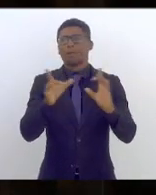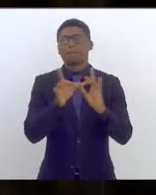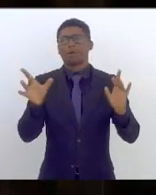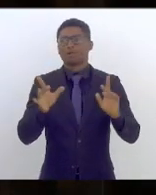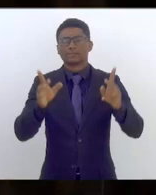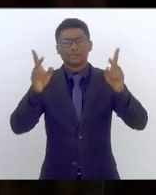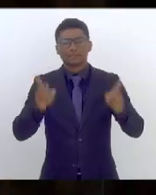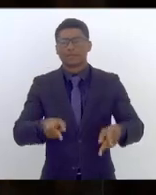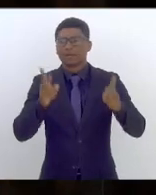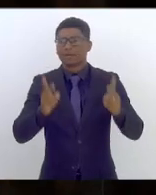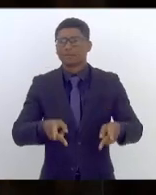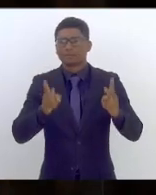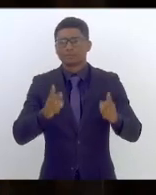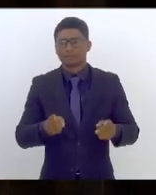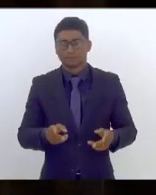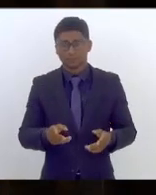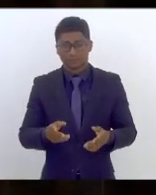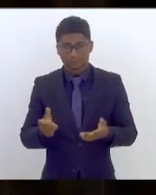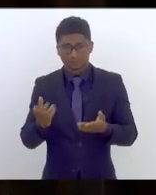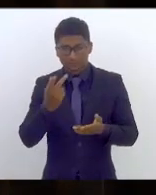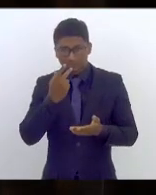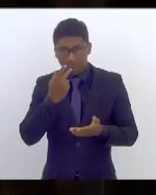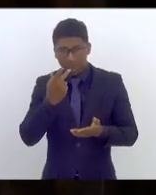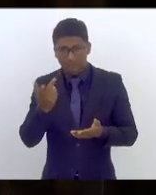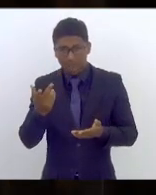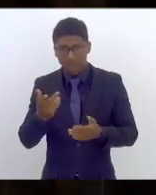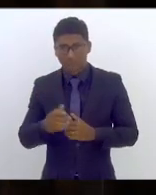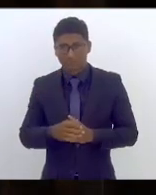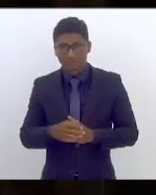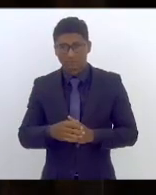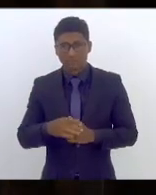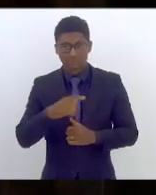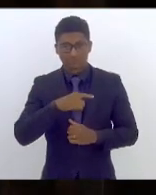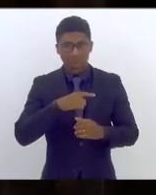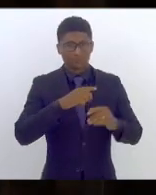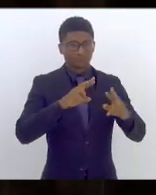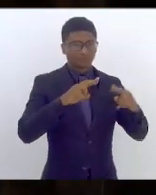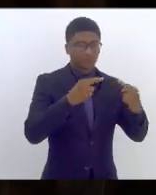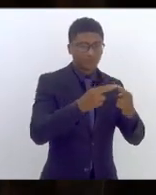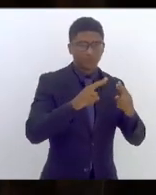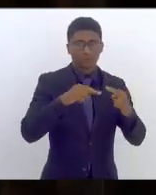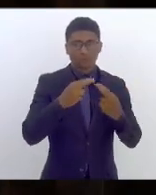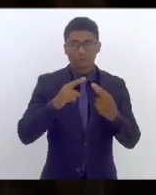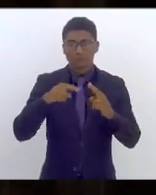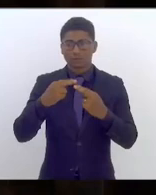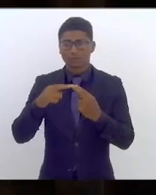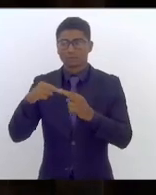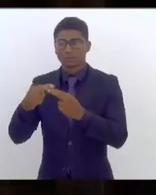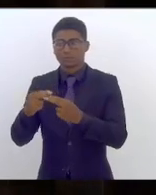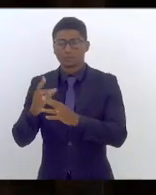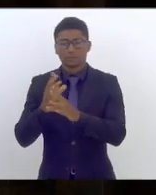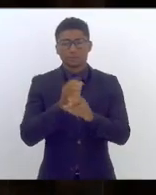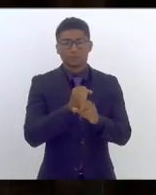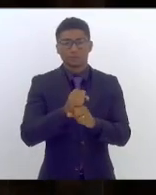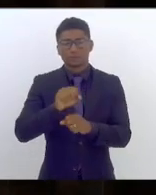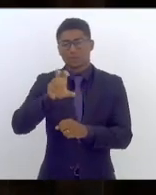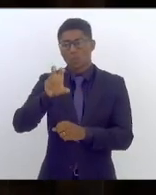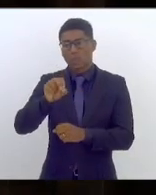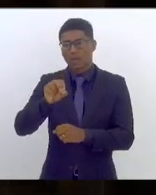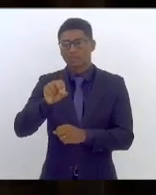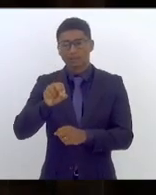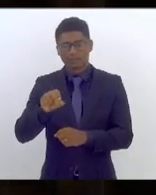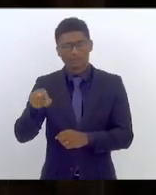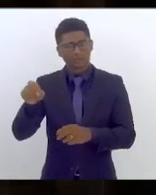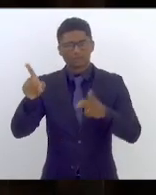agora mesmo ele comentou aqui que fizeram 50 reuniões para decidir algumas paradas aparentemente simples mas